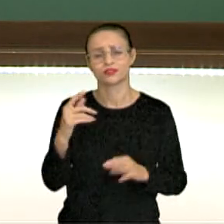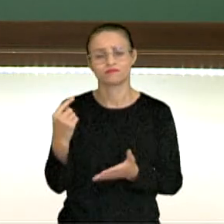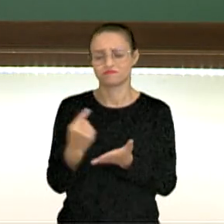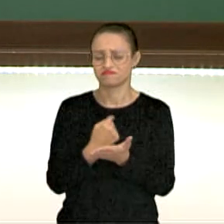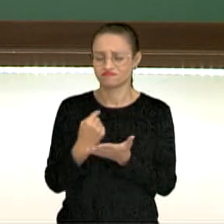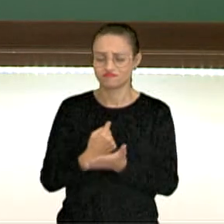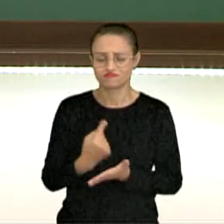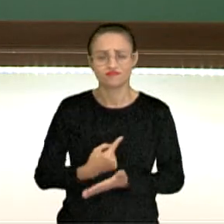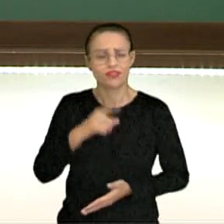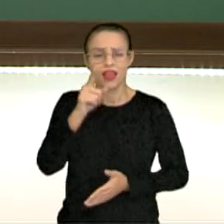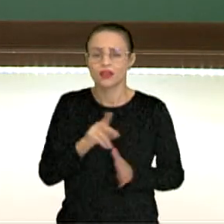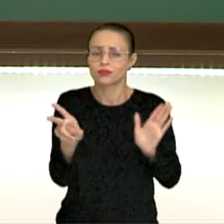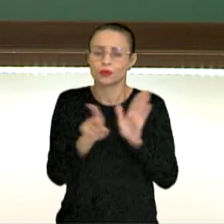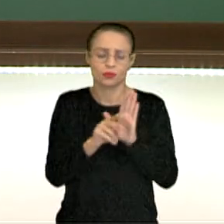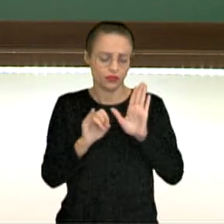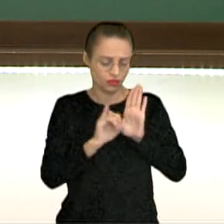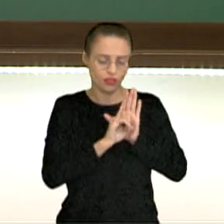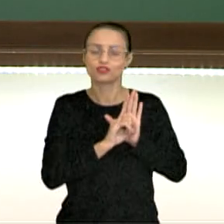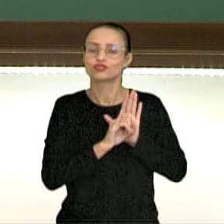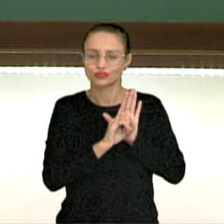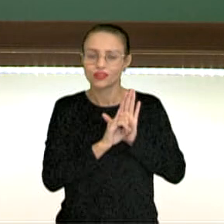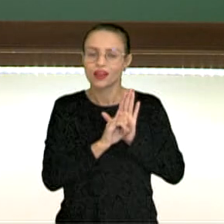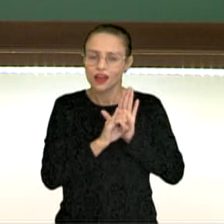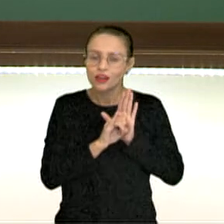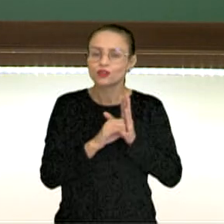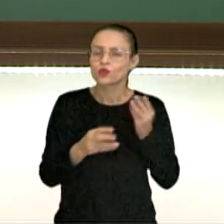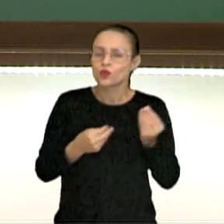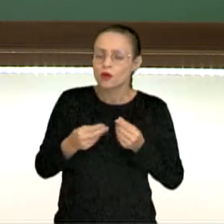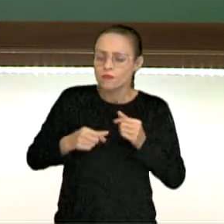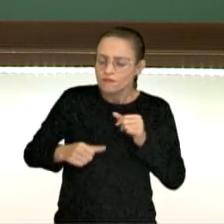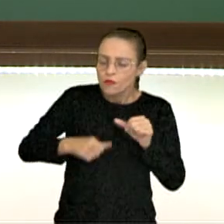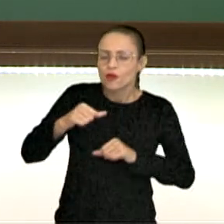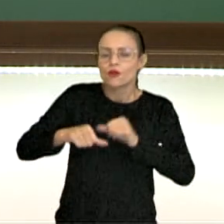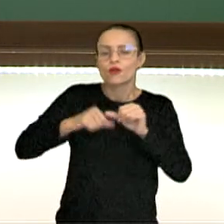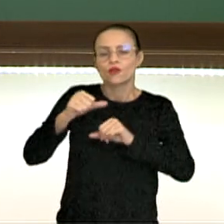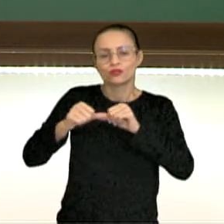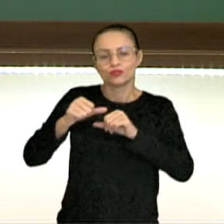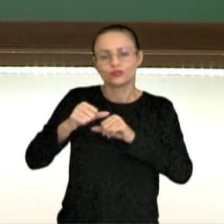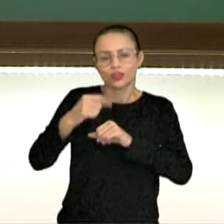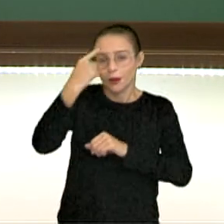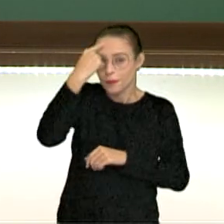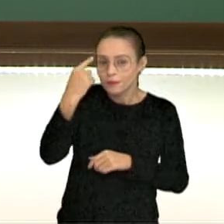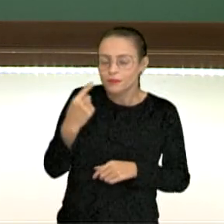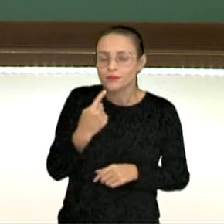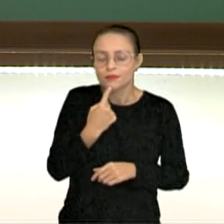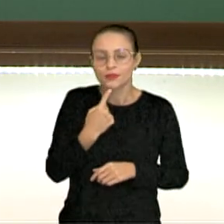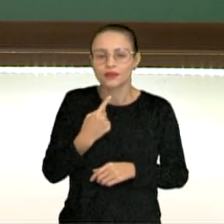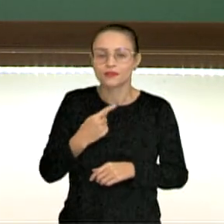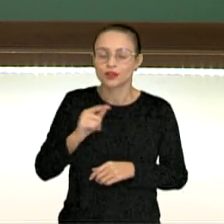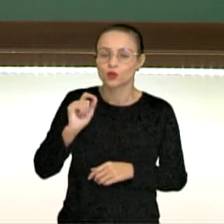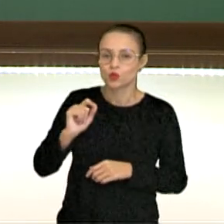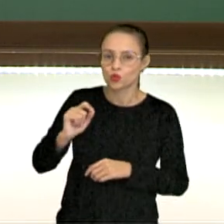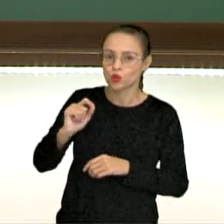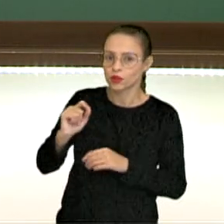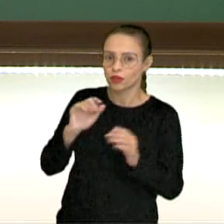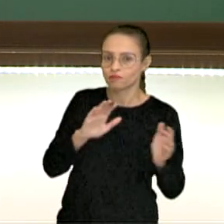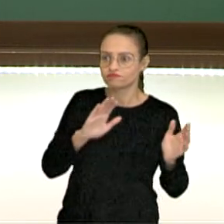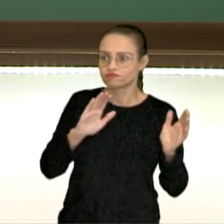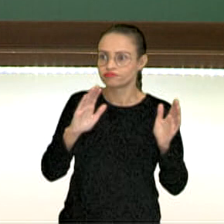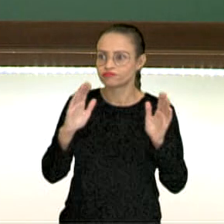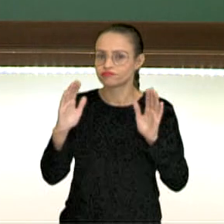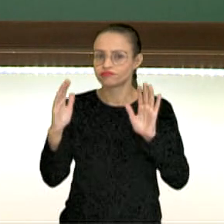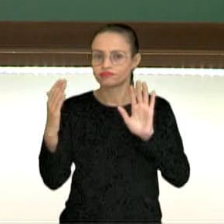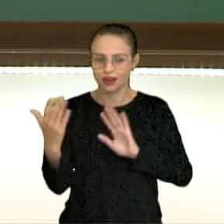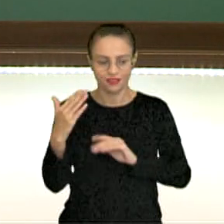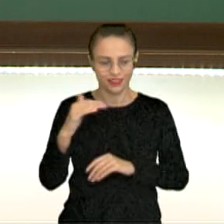questão da sua identidade, da formação, da modificação da sua fase de criança para adolescência, encaminhando-se